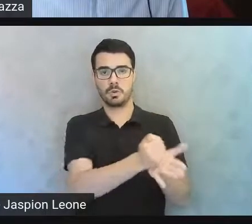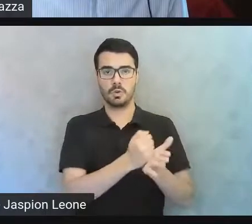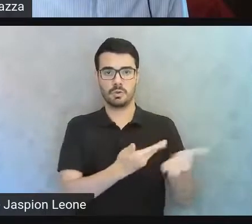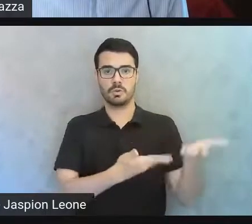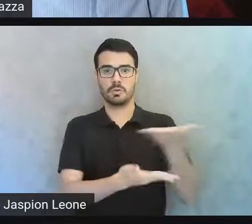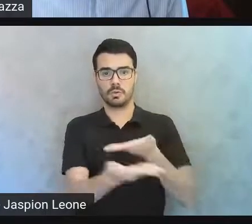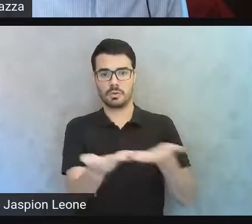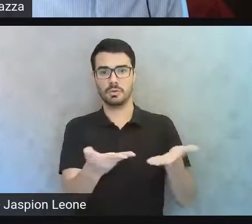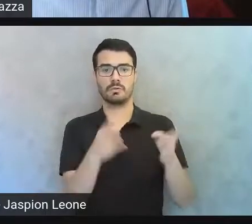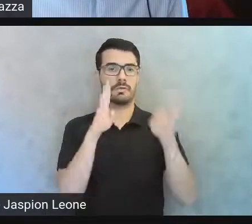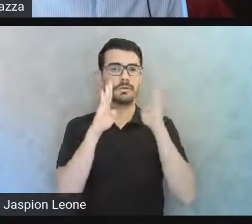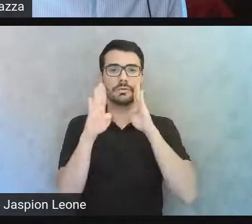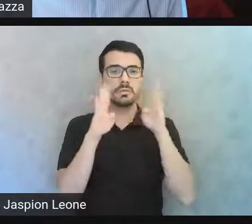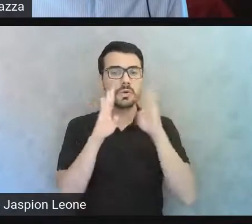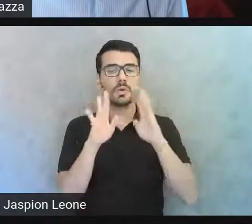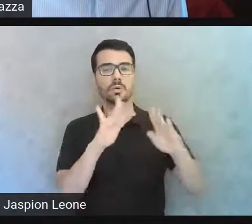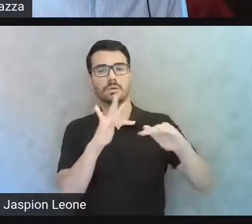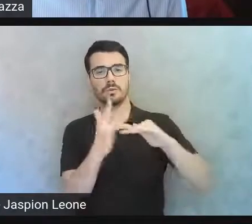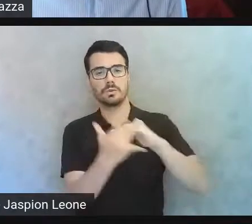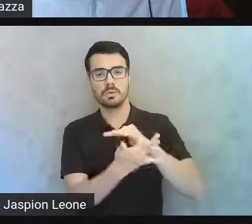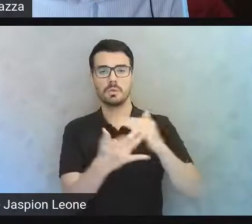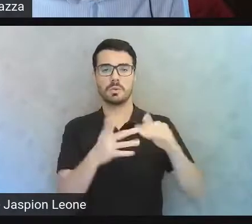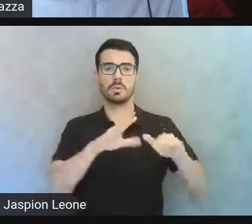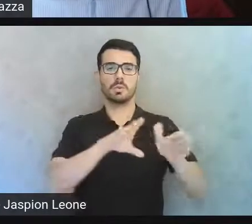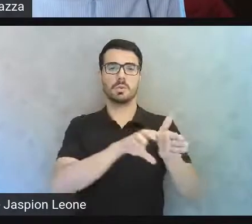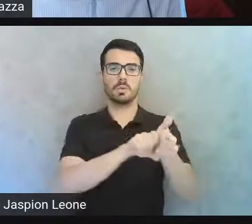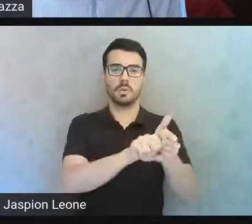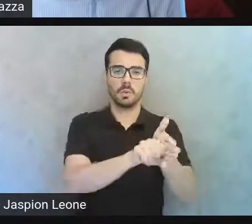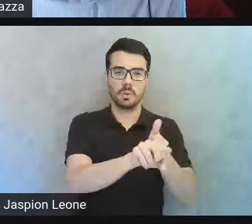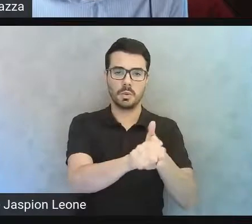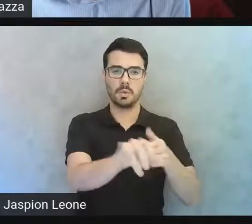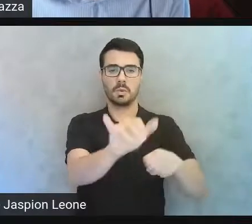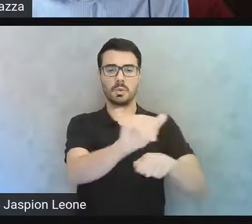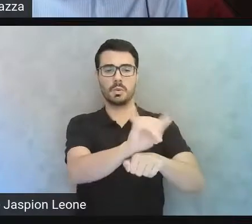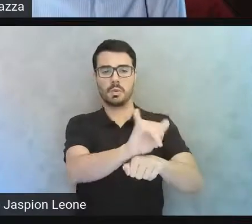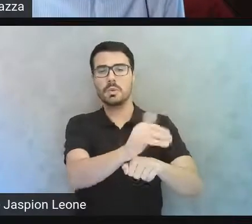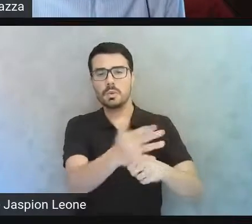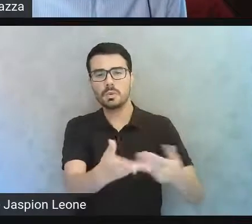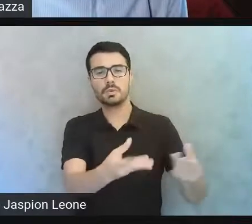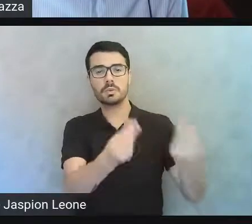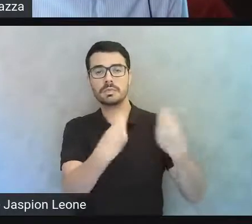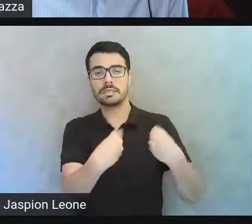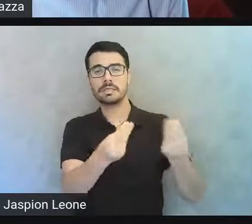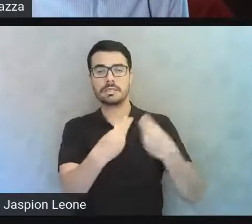de distribuição de redes sociais, do Google via YouTube